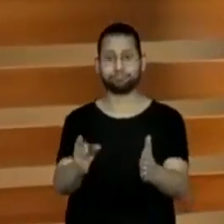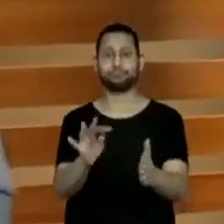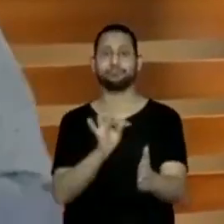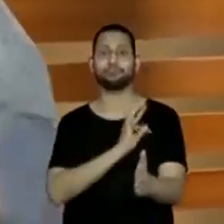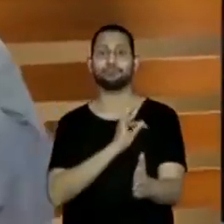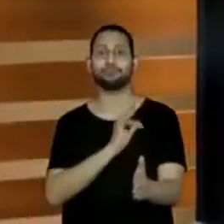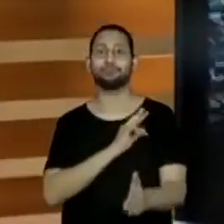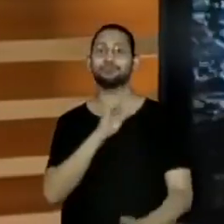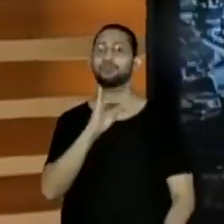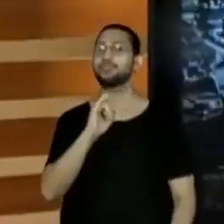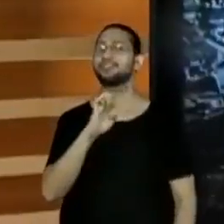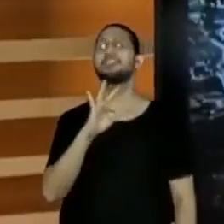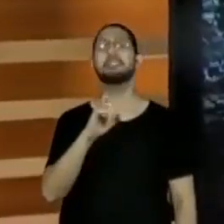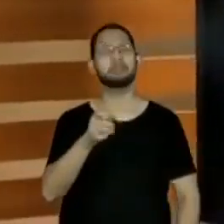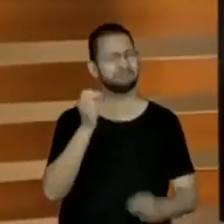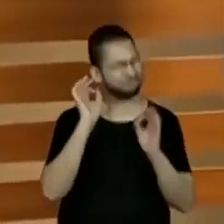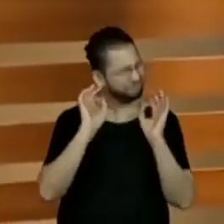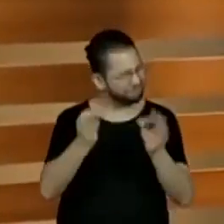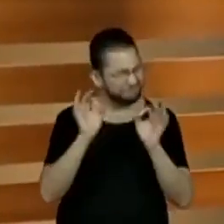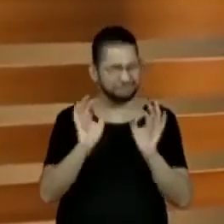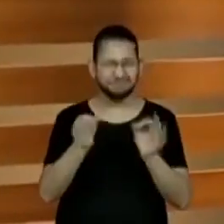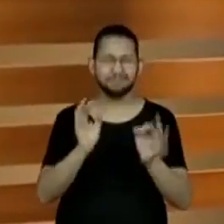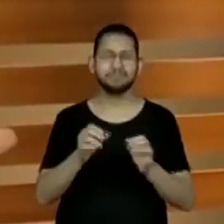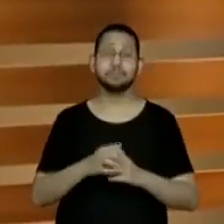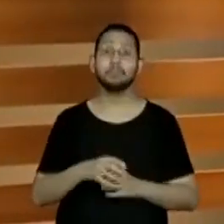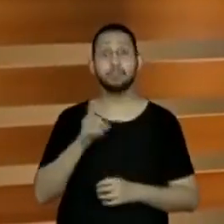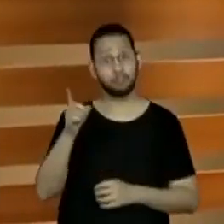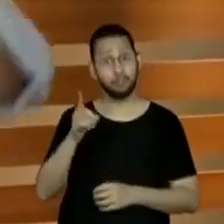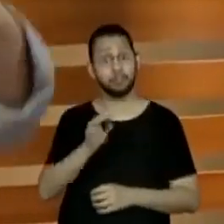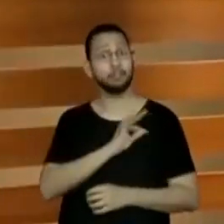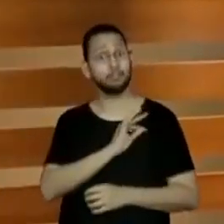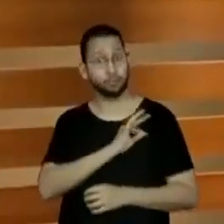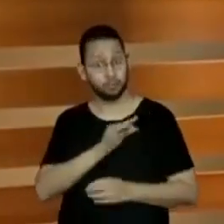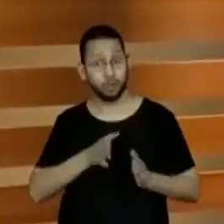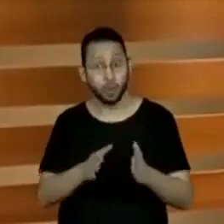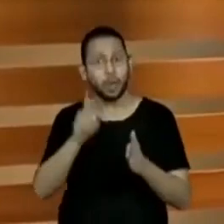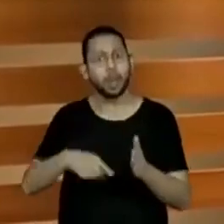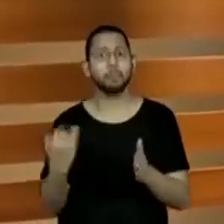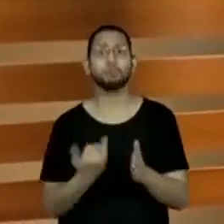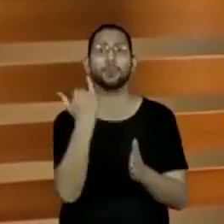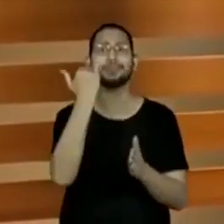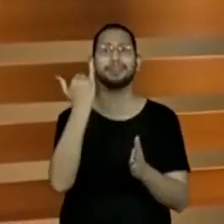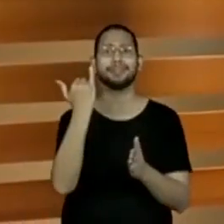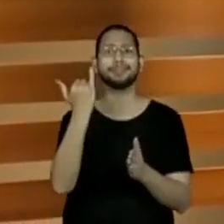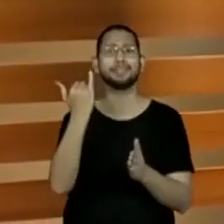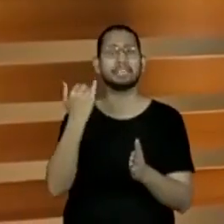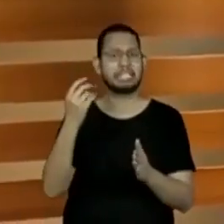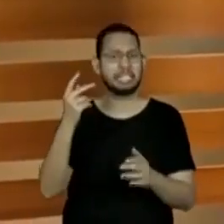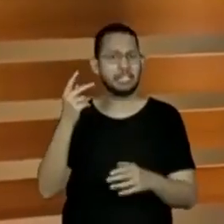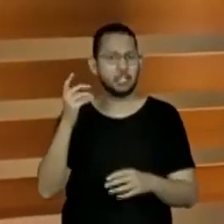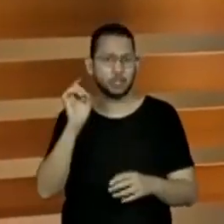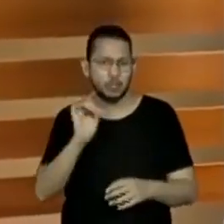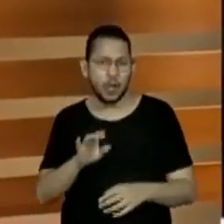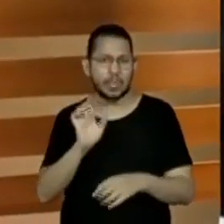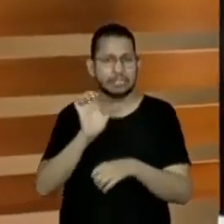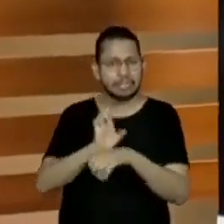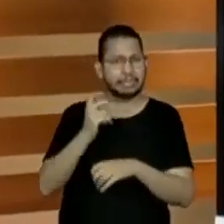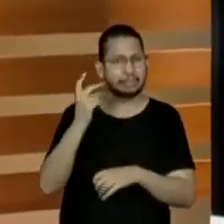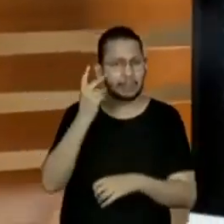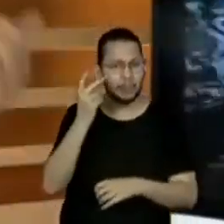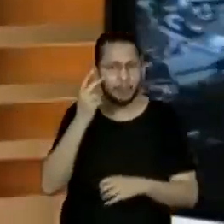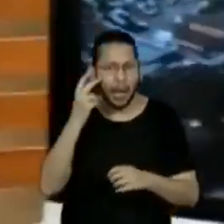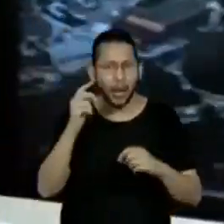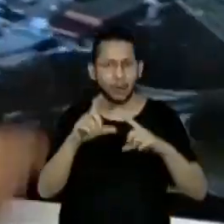um rio muito importante, não só para o estado de São Paulo, como para a história do Brasil. E aí, quando a gente